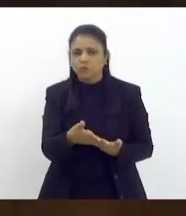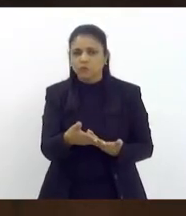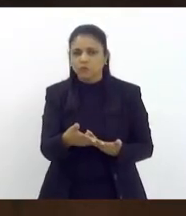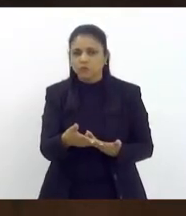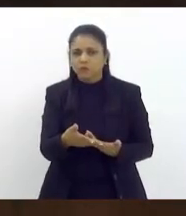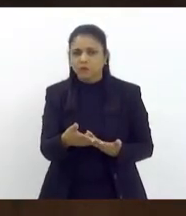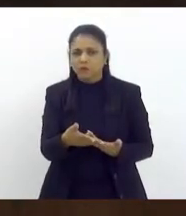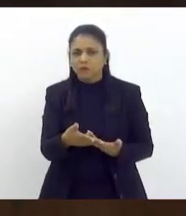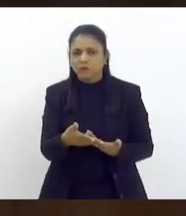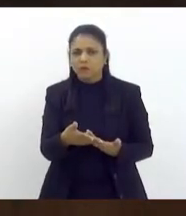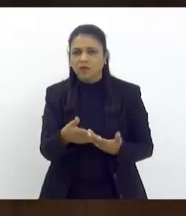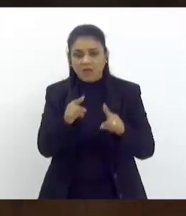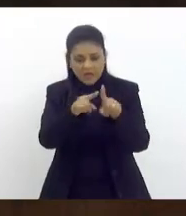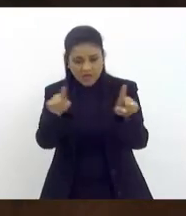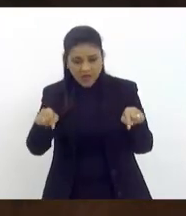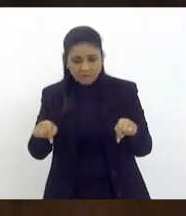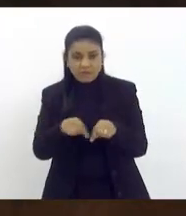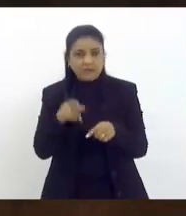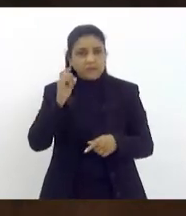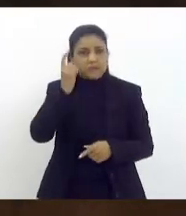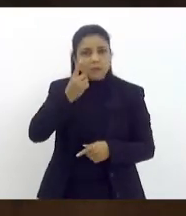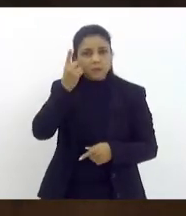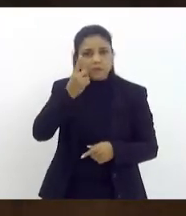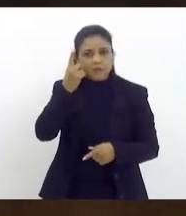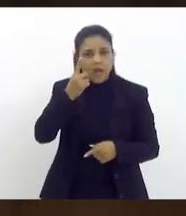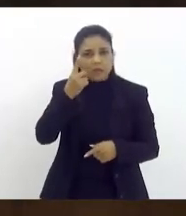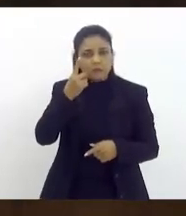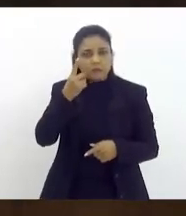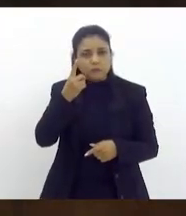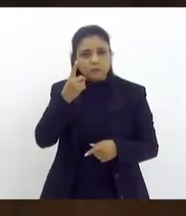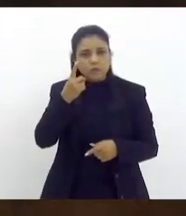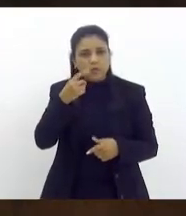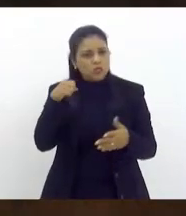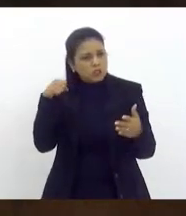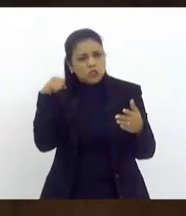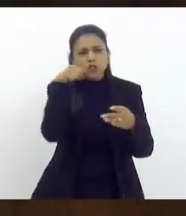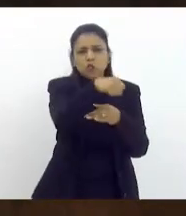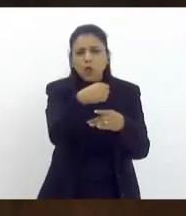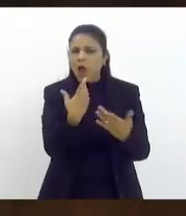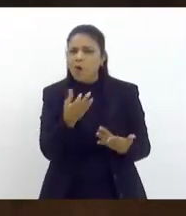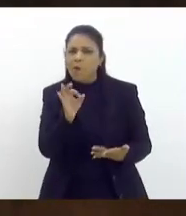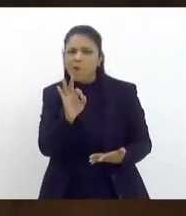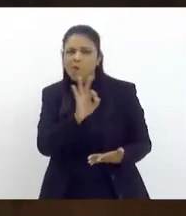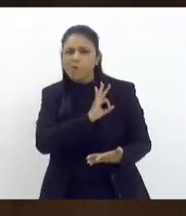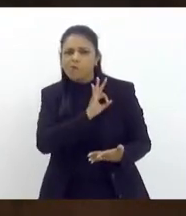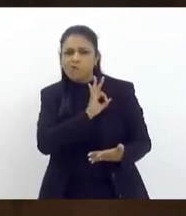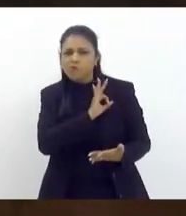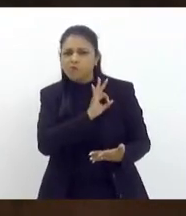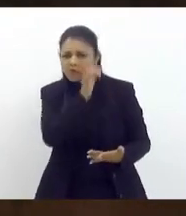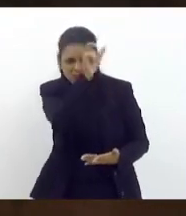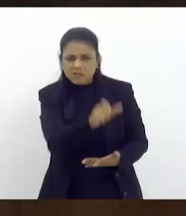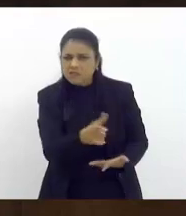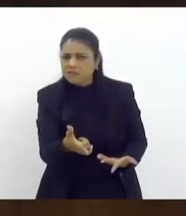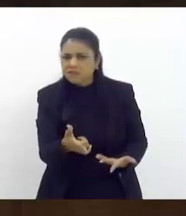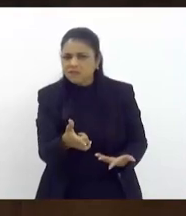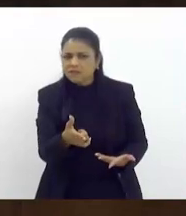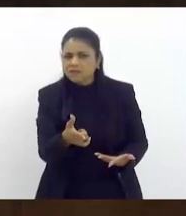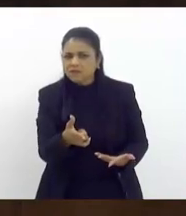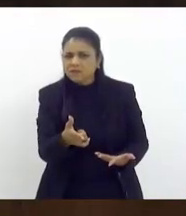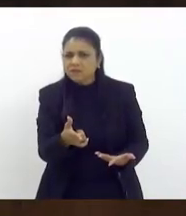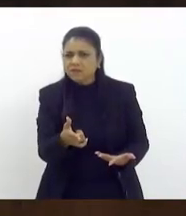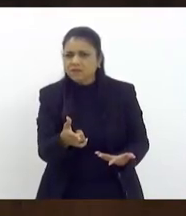de gabinete Deputado entrar em conflito socar um policial militar ninguém tá defendendo